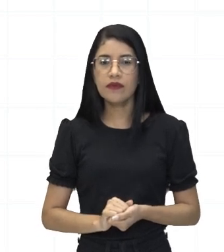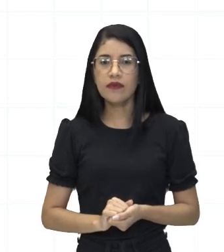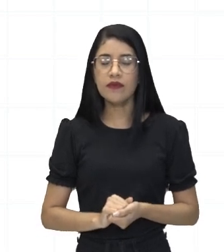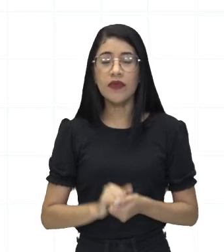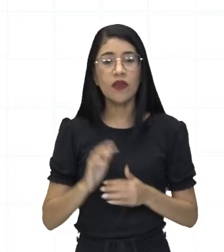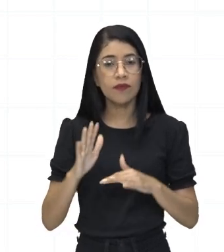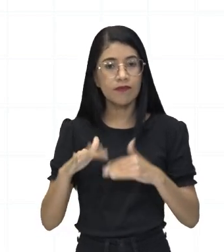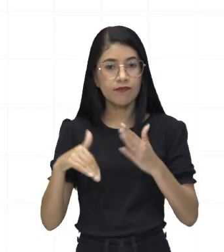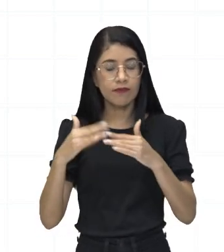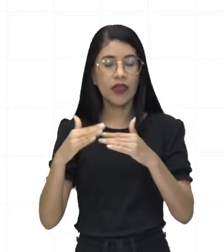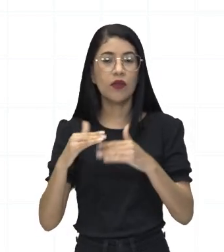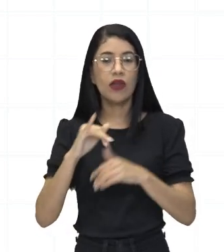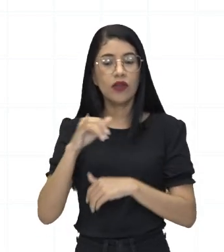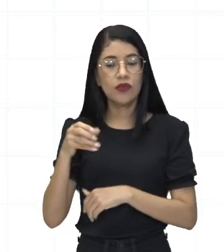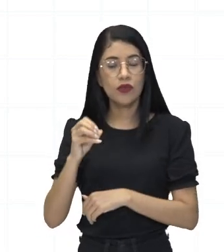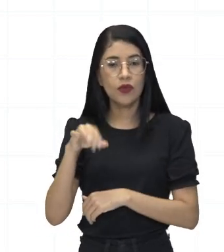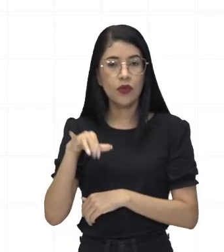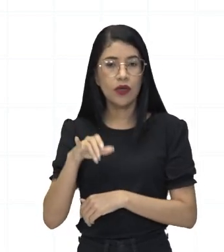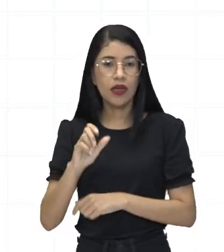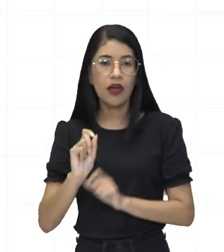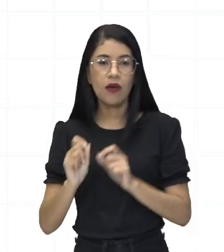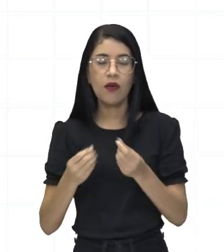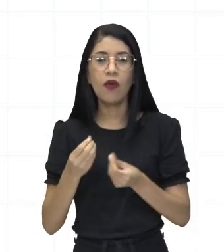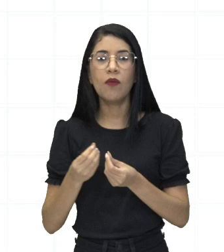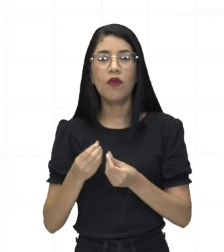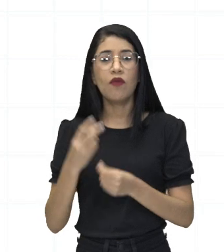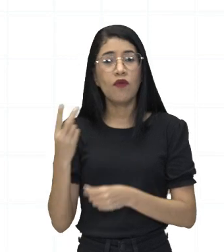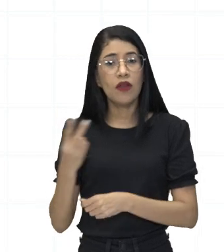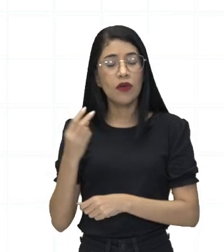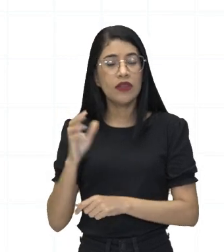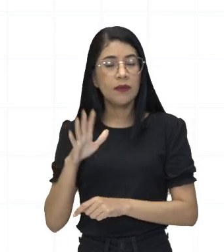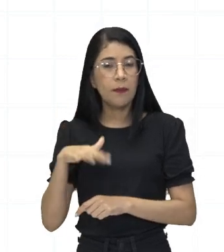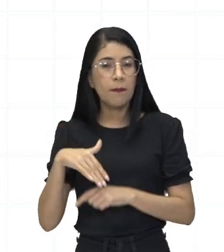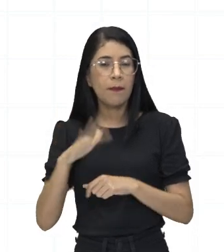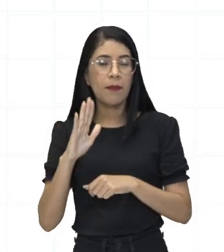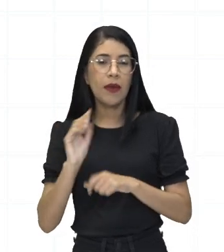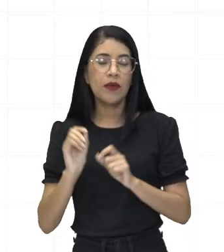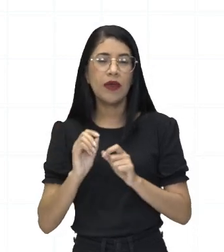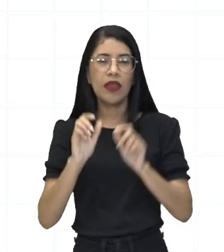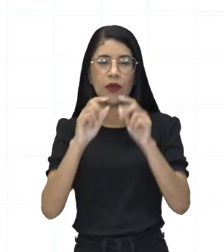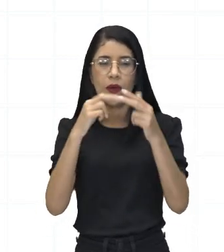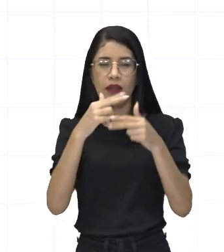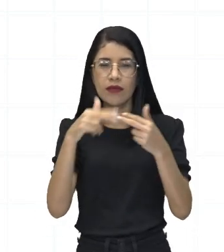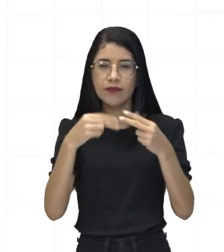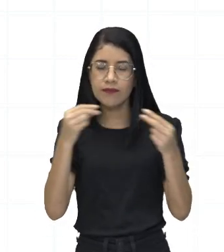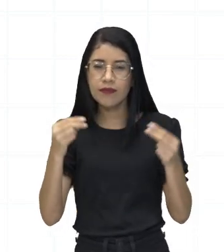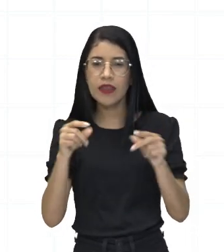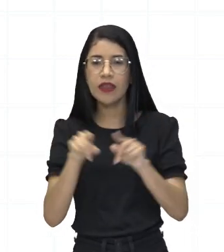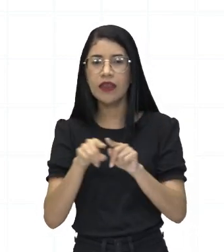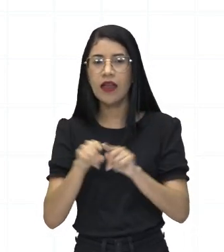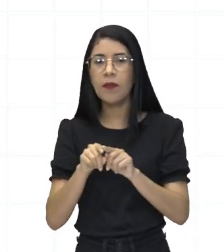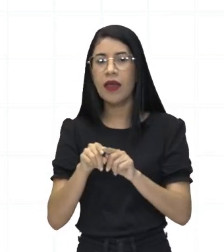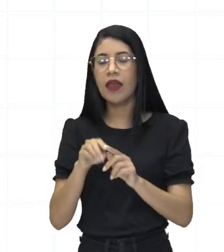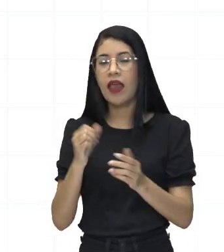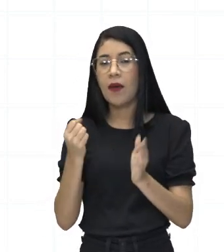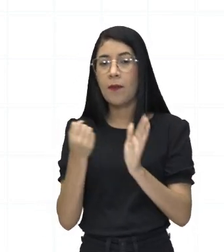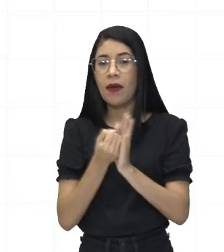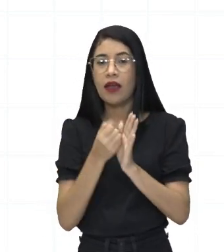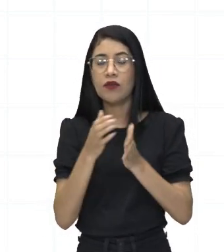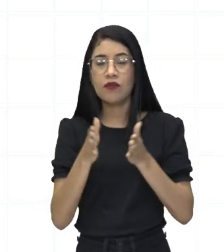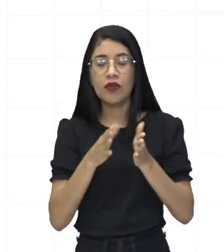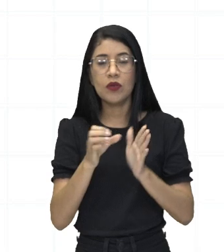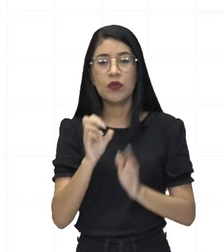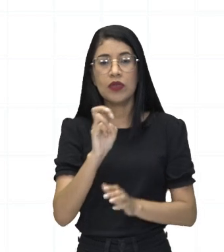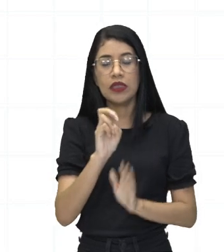ordem jônica no sentido de uma maior valorização da ornamentação, tendência marcante entre o final do século